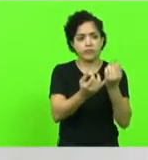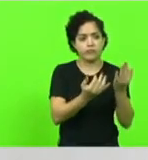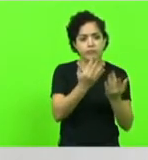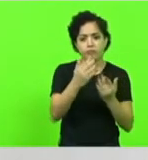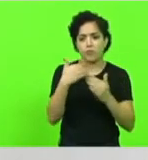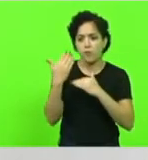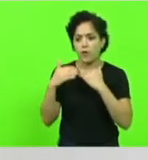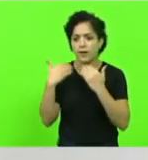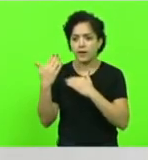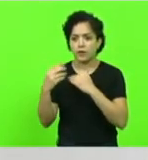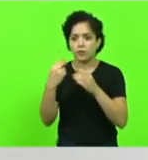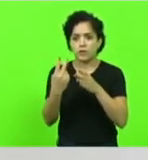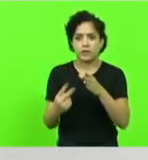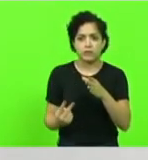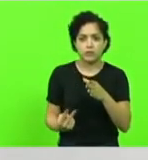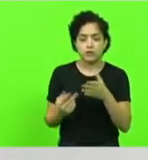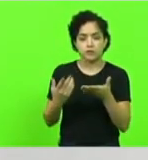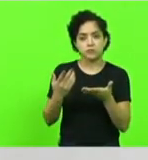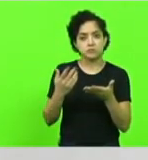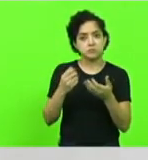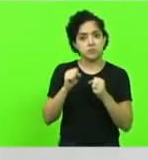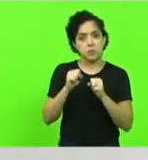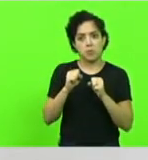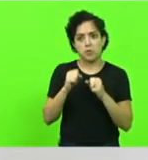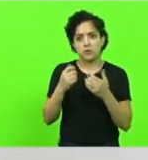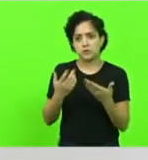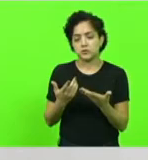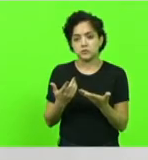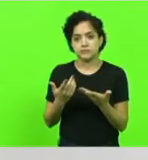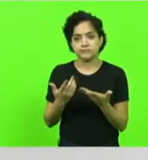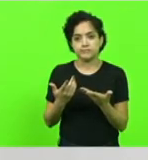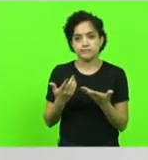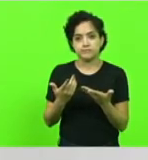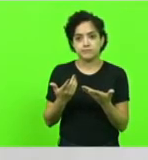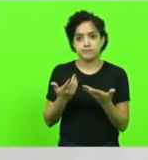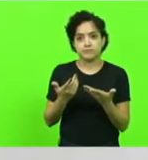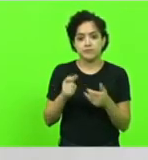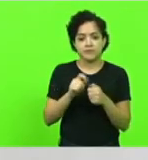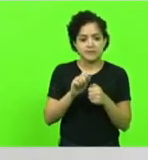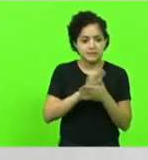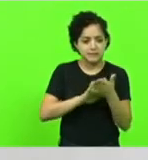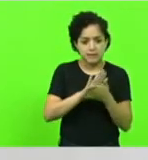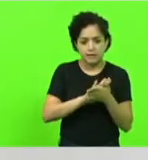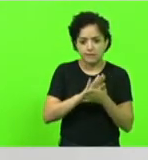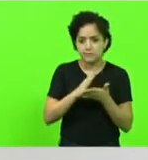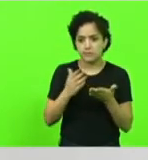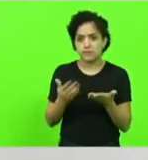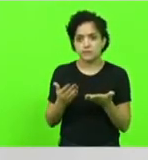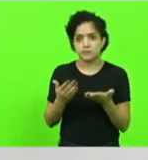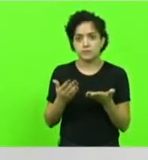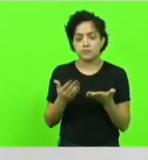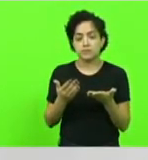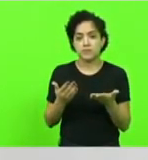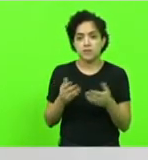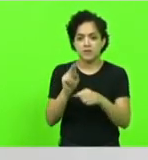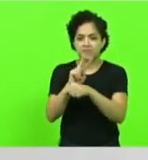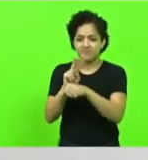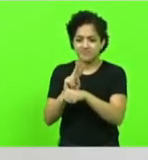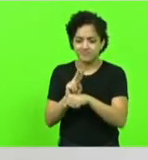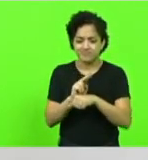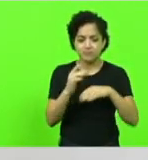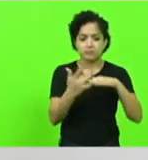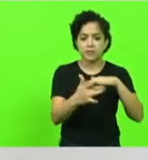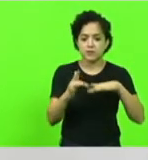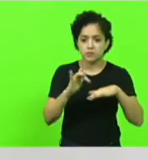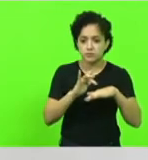afogado. Isso só pode ser falta do que fazer. Monitorar as redes sociais